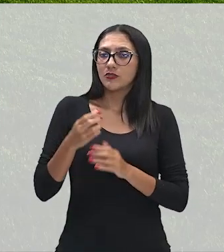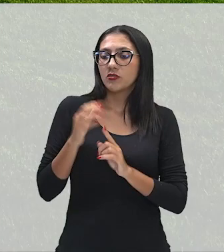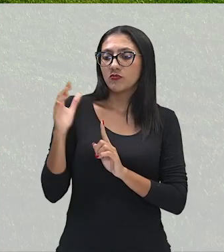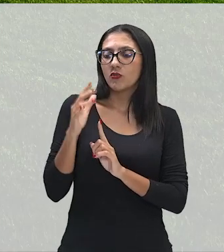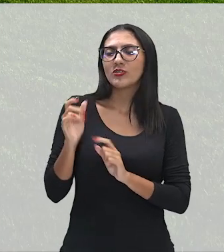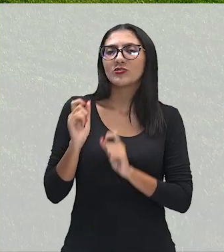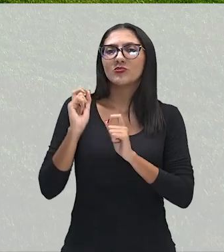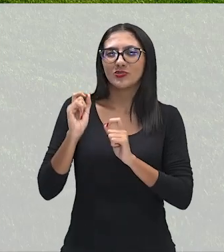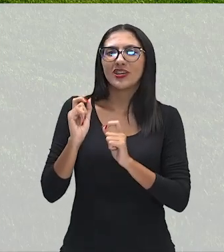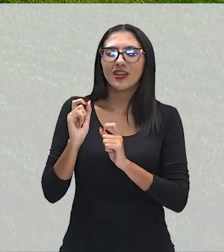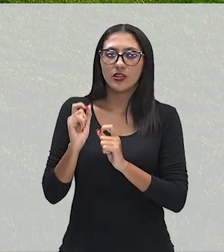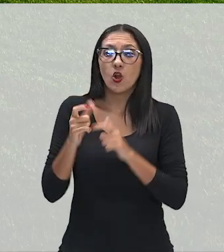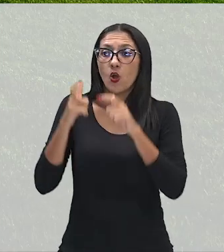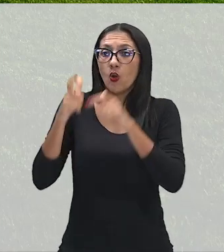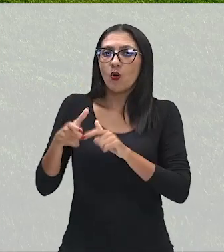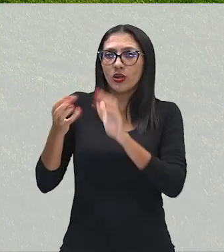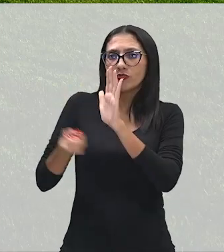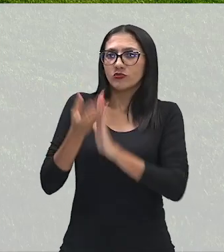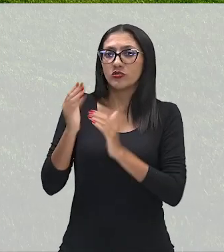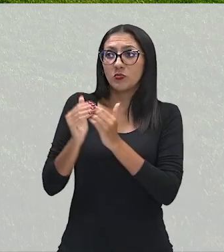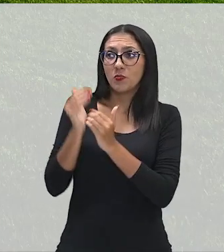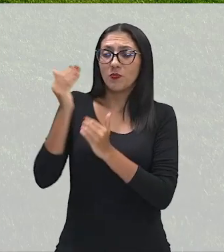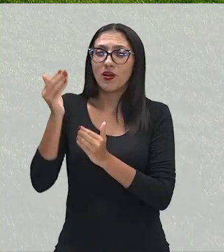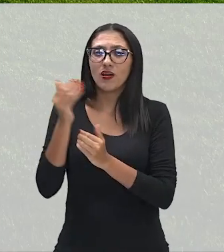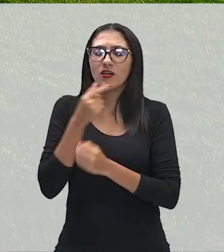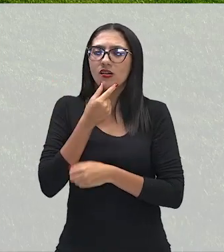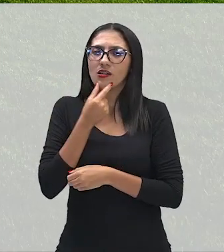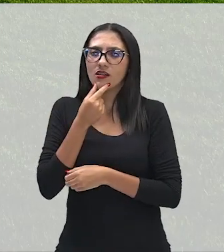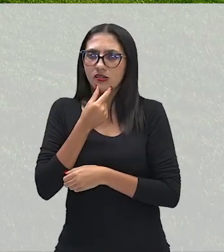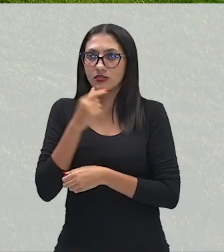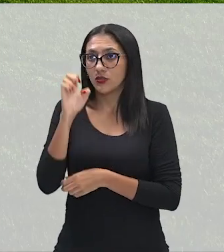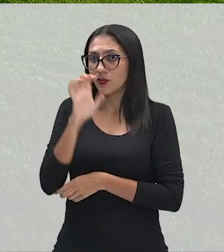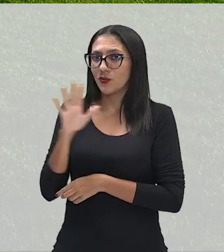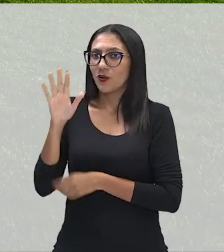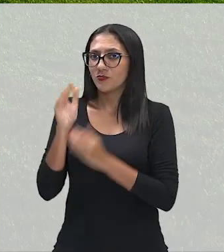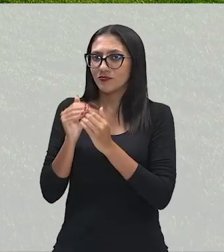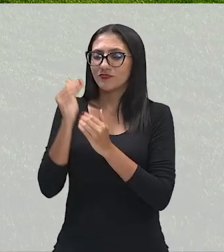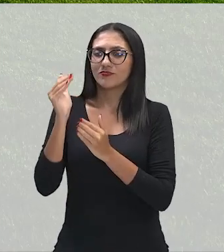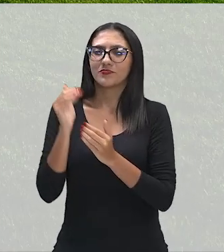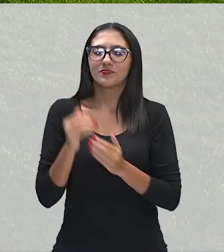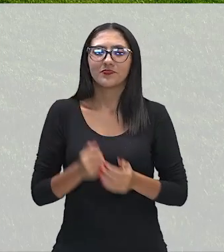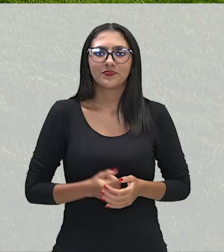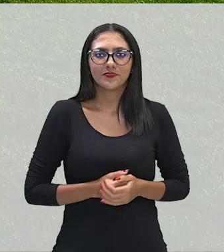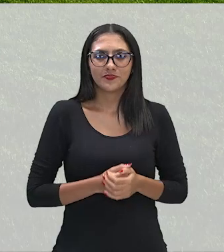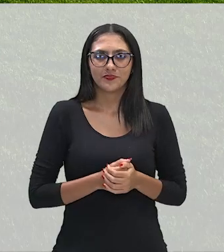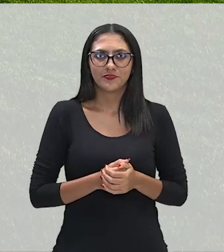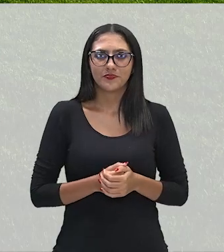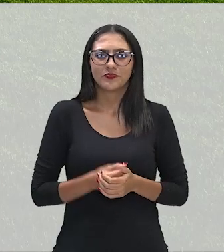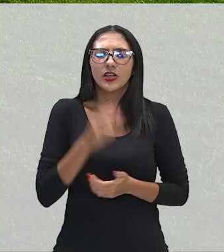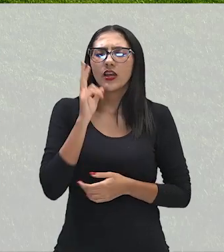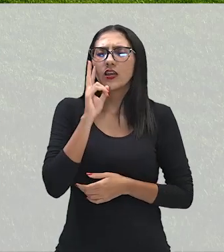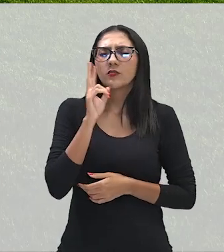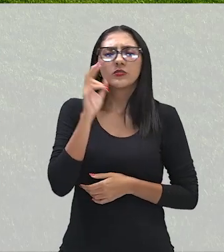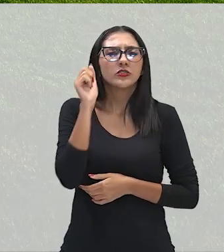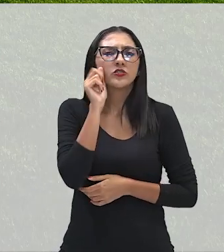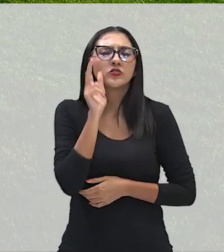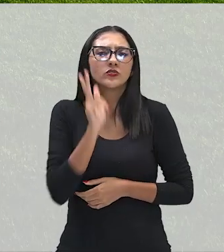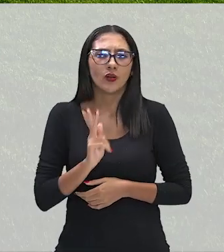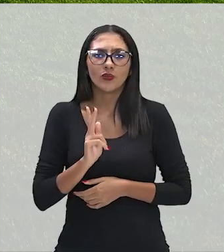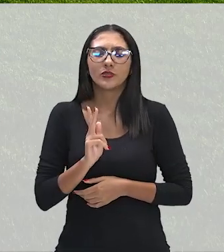Inglaterra, ok? Falando um pouquinho sobre a história, relembrando sobre a história do rugby, ele começou